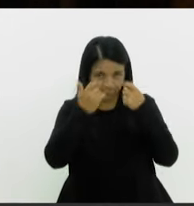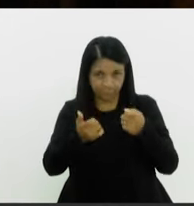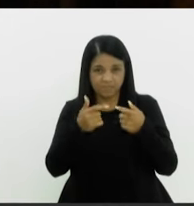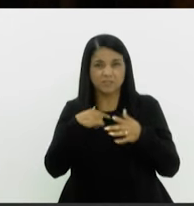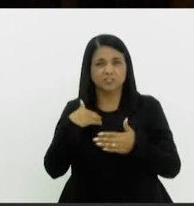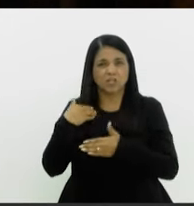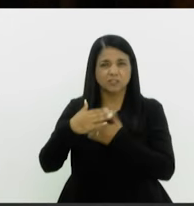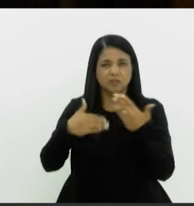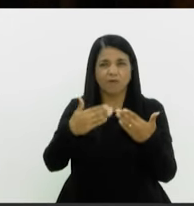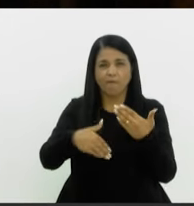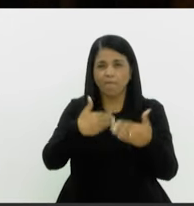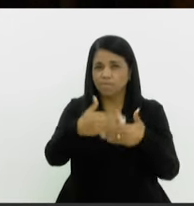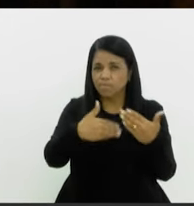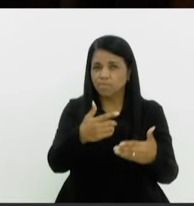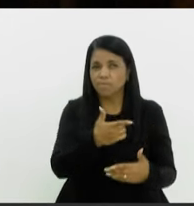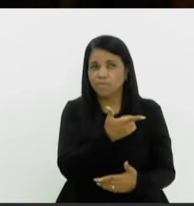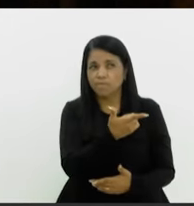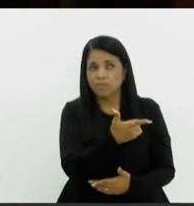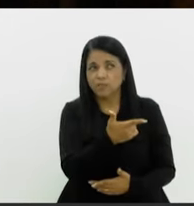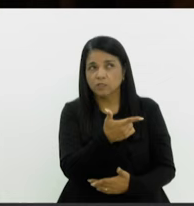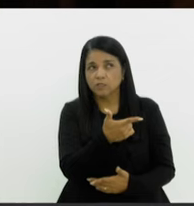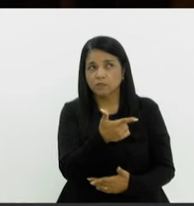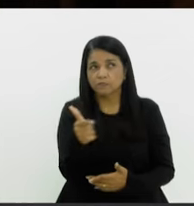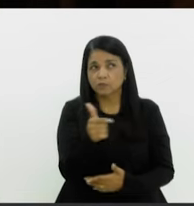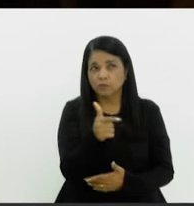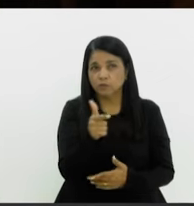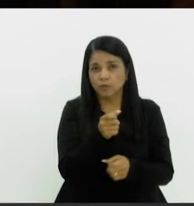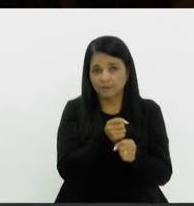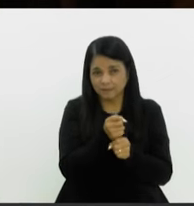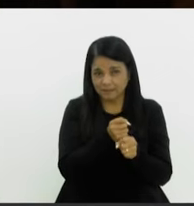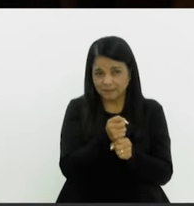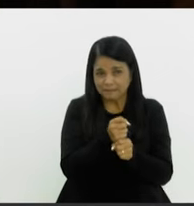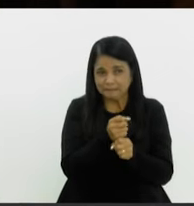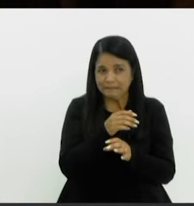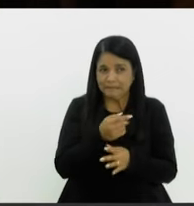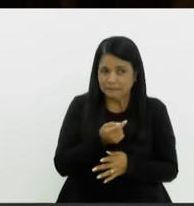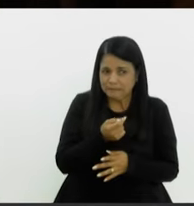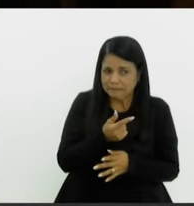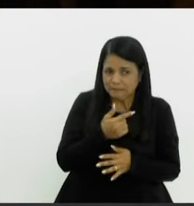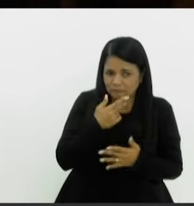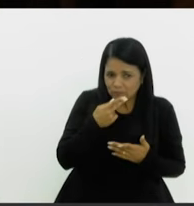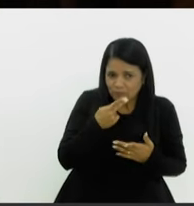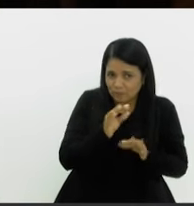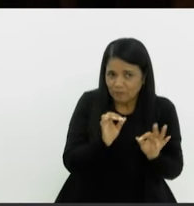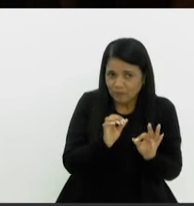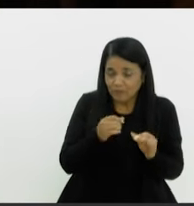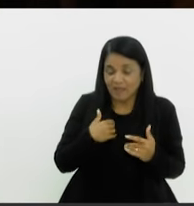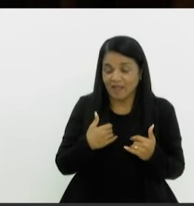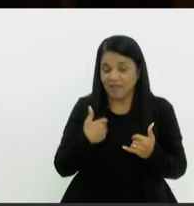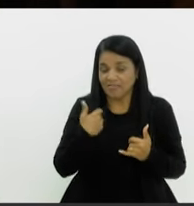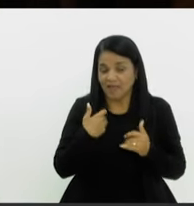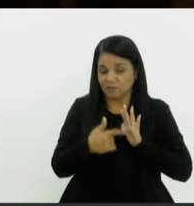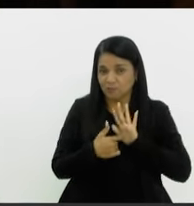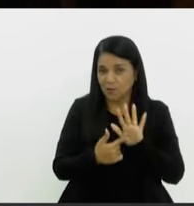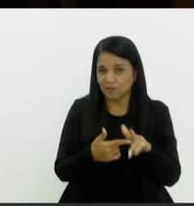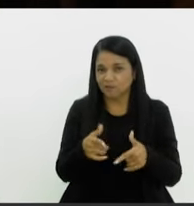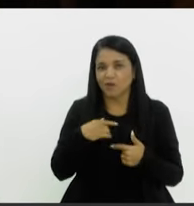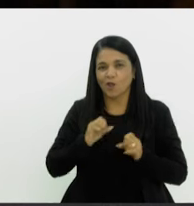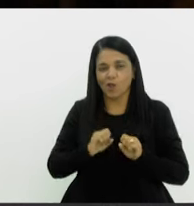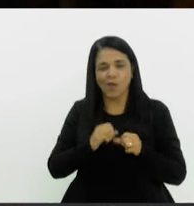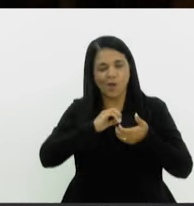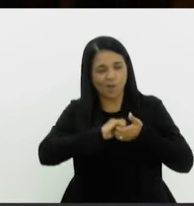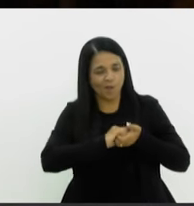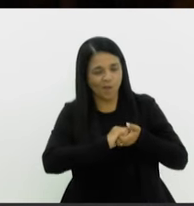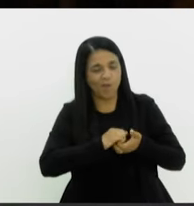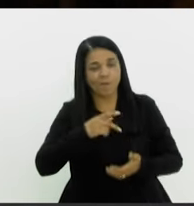tem 22 anos não posso falar muito que a gente revela a idade cumprimento a Patrícia dizendo que eu fui defensora